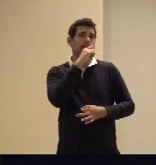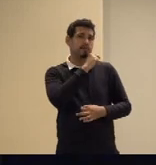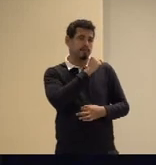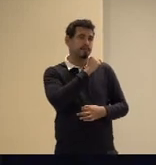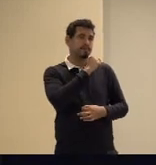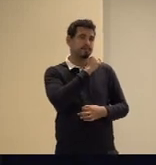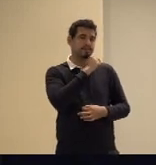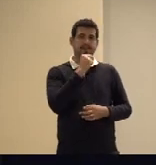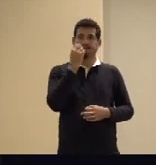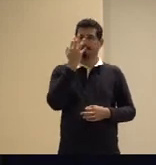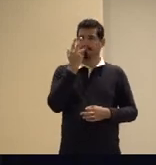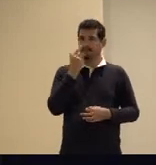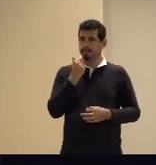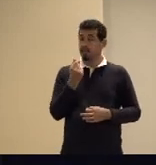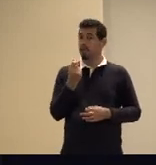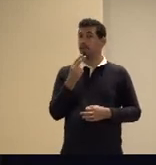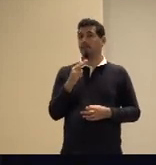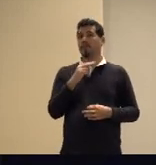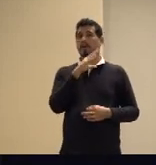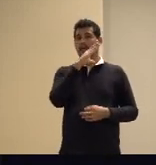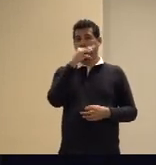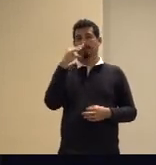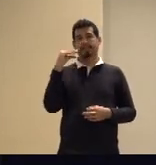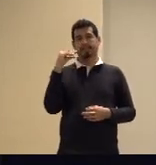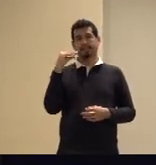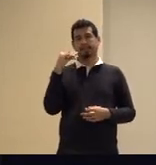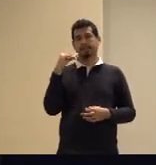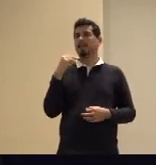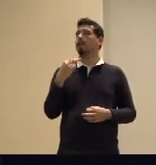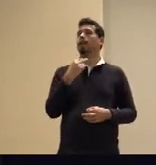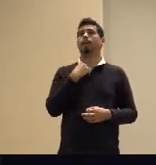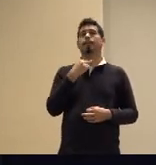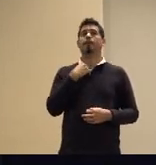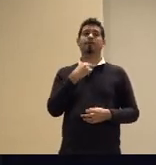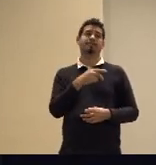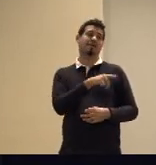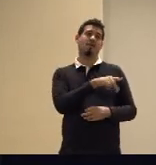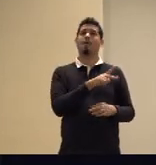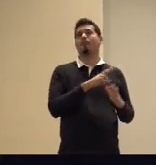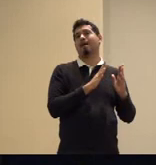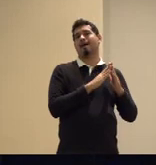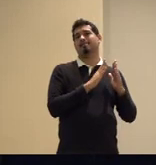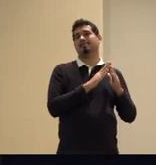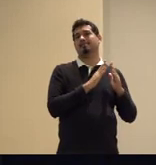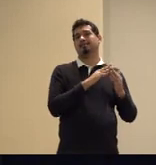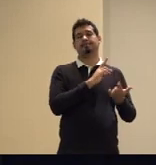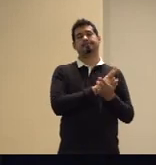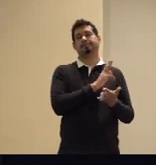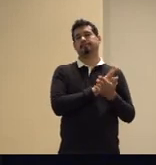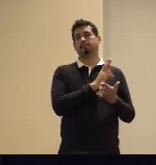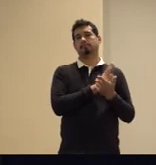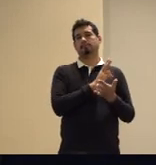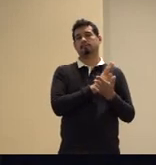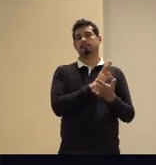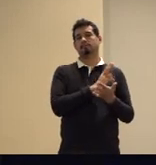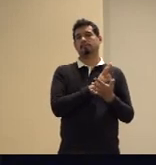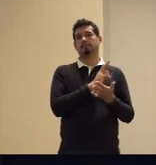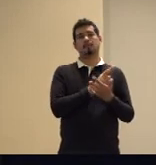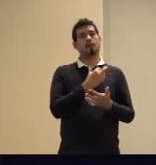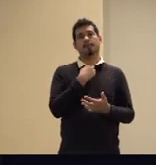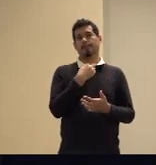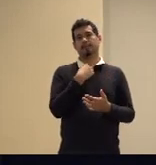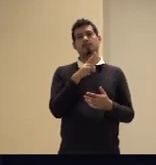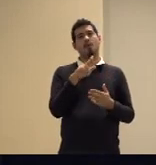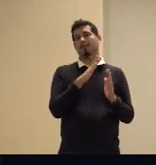momentaneamente a criança ou adolescente. Aquilo não pode ser a casa da criança ou adolescente. Não pode servir de